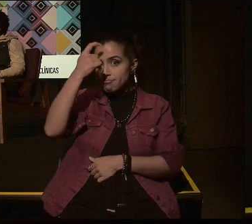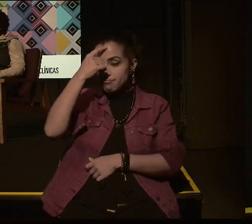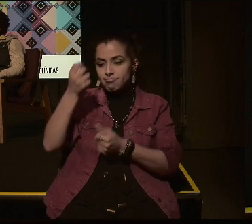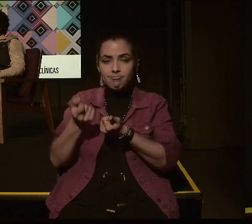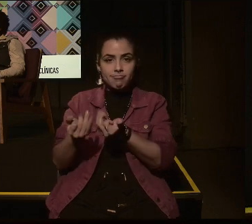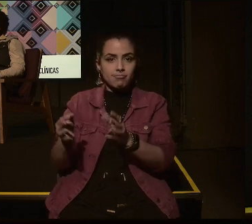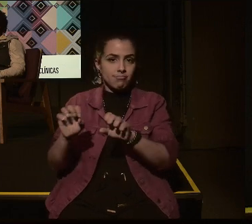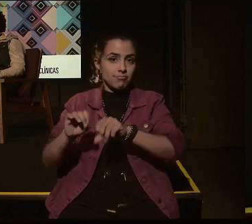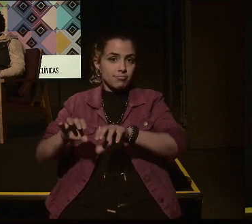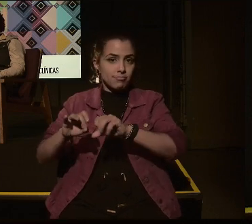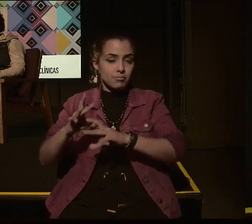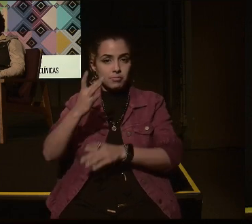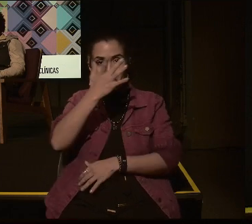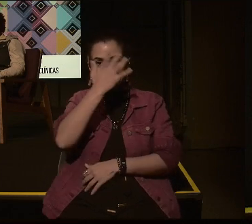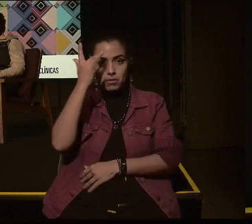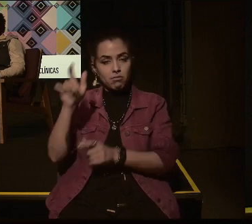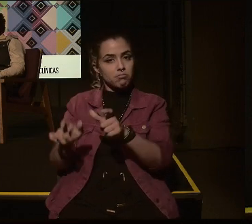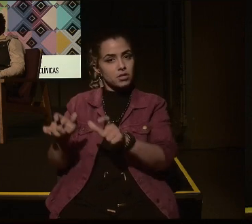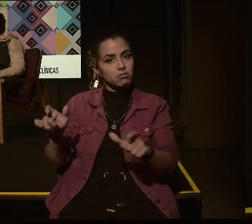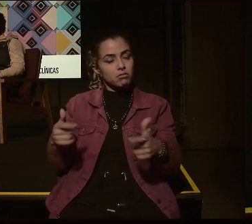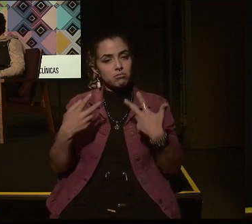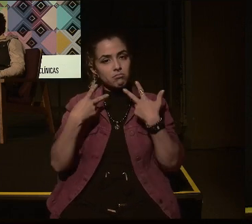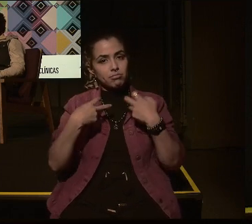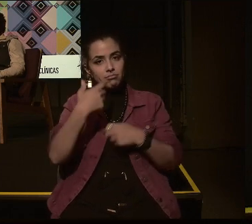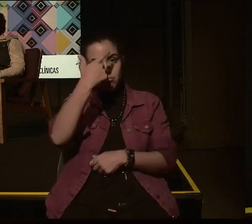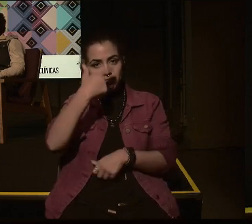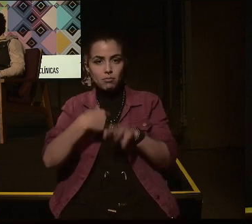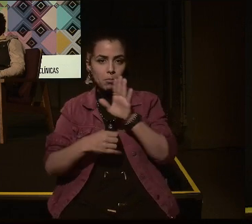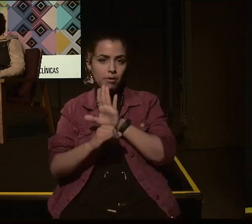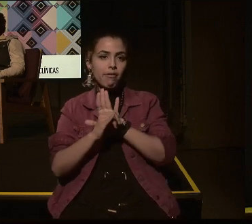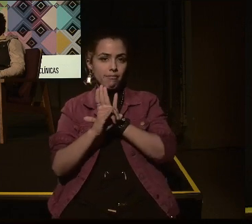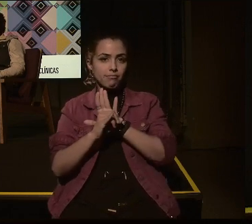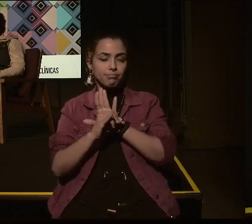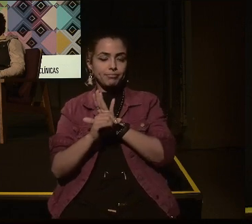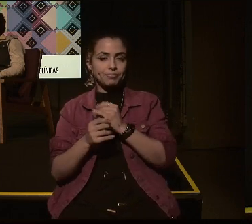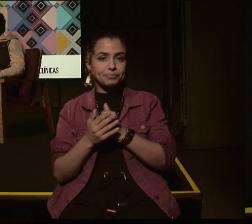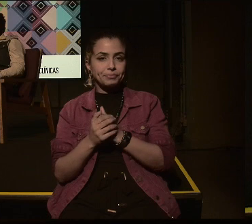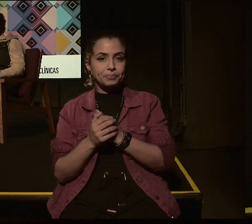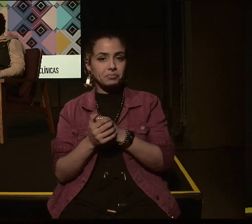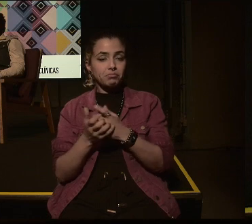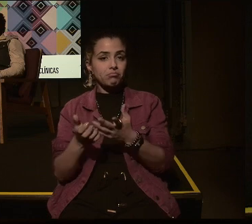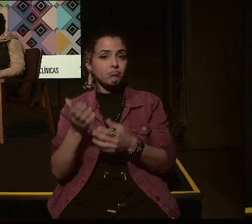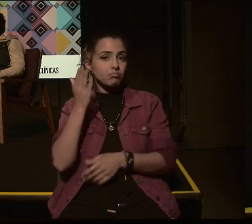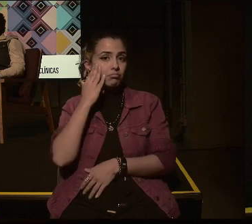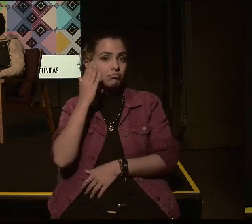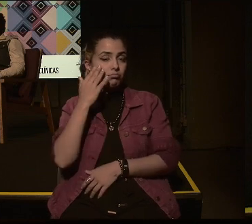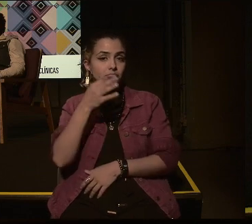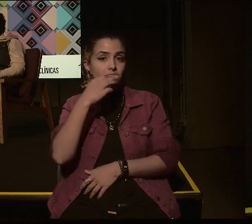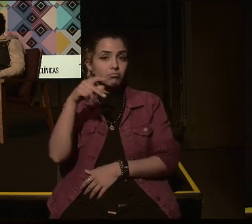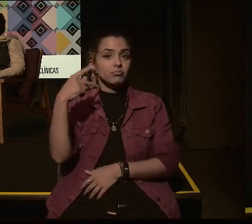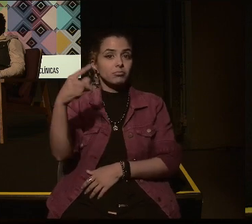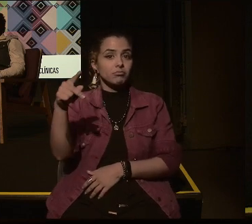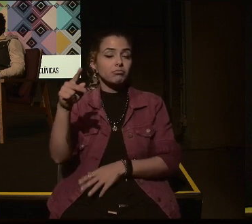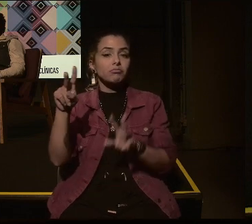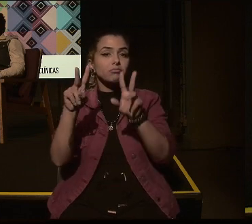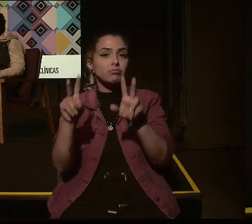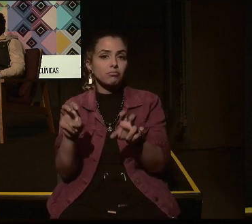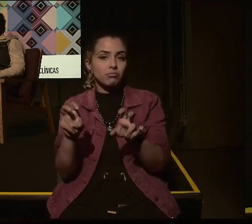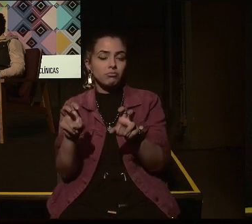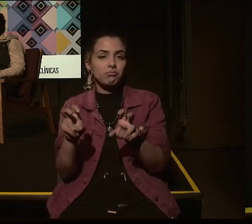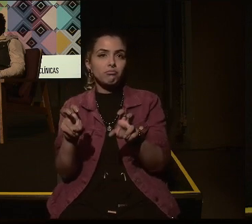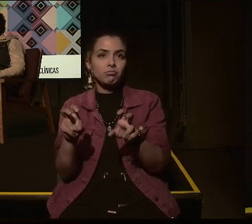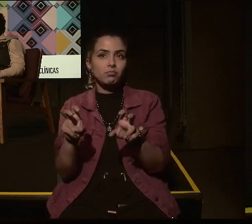identificação da população como negra, assim, como preta. E aí acho que eu queria ouvir, assim, você falar um pouco sobre